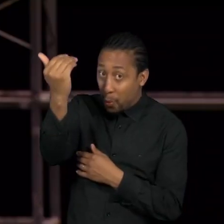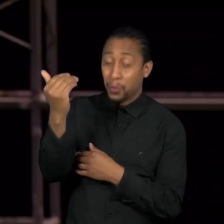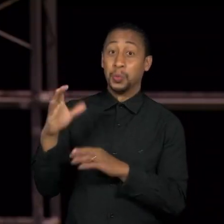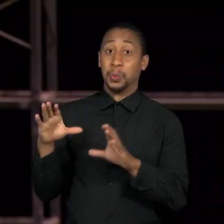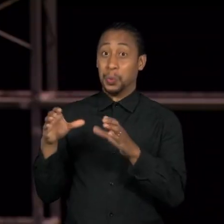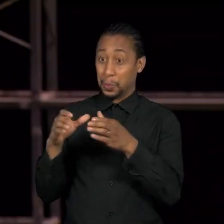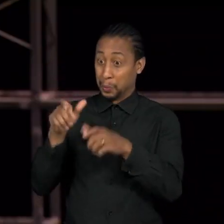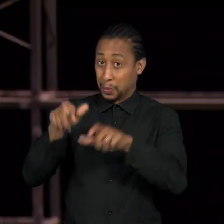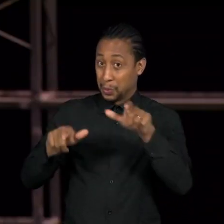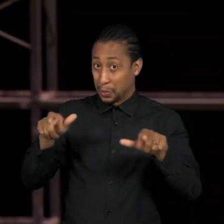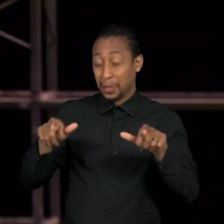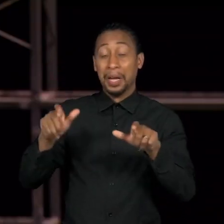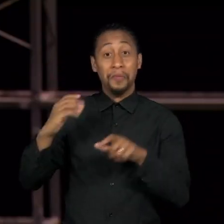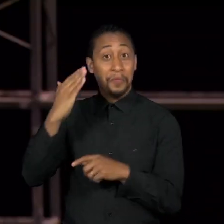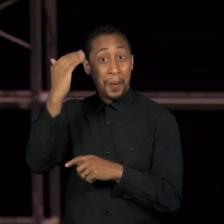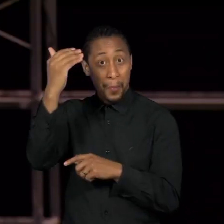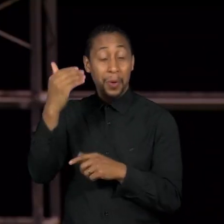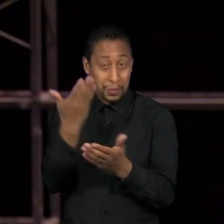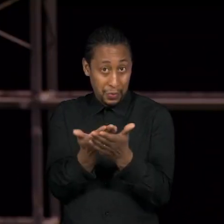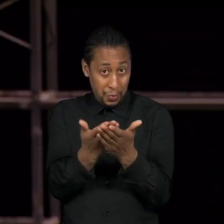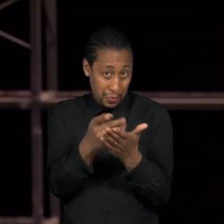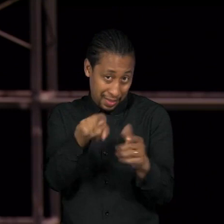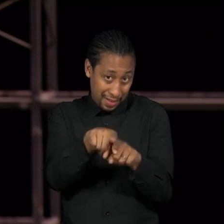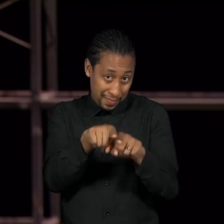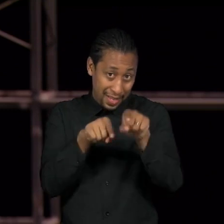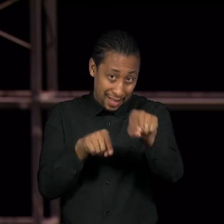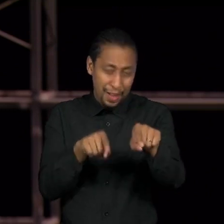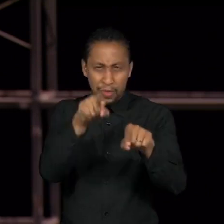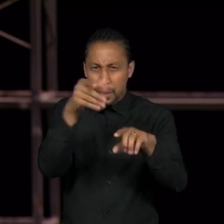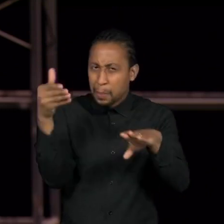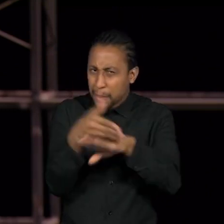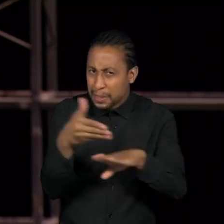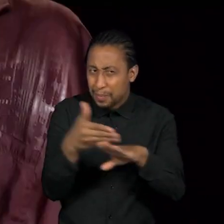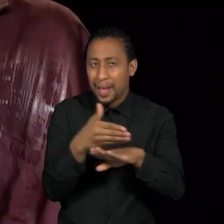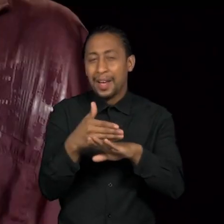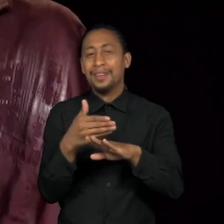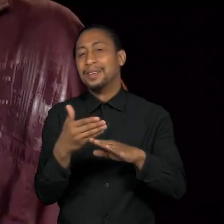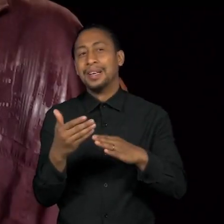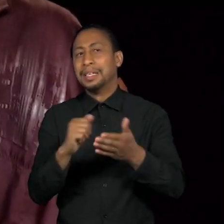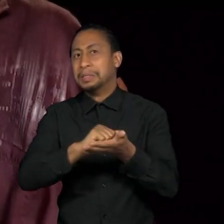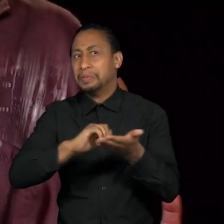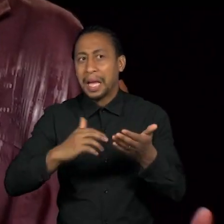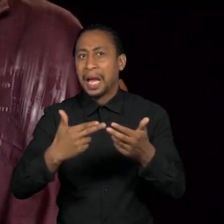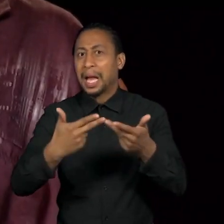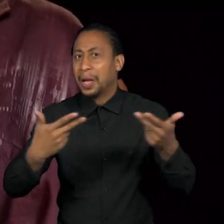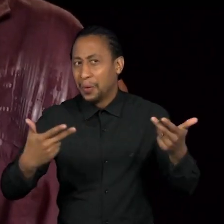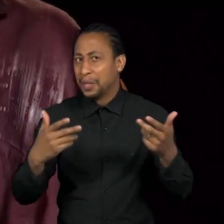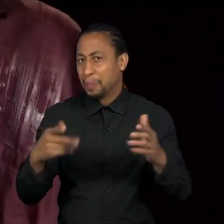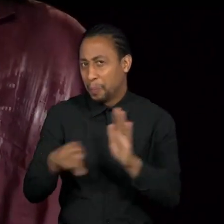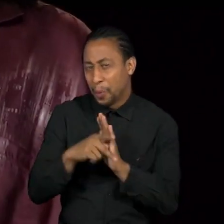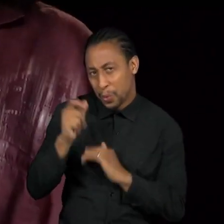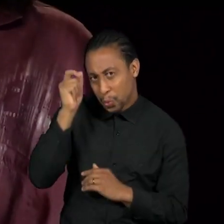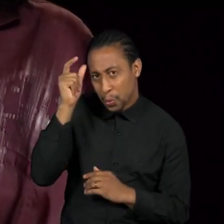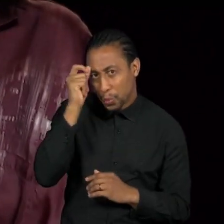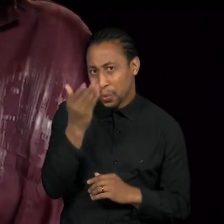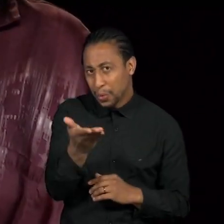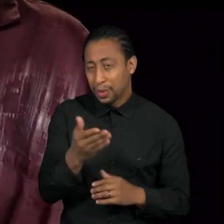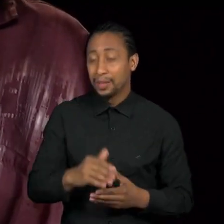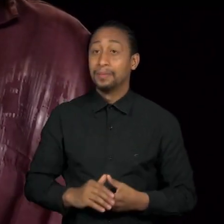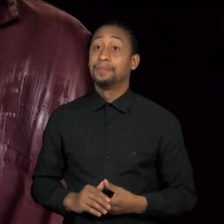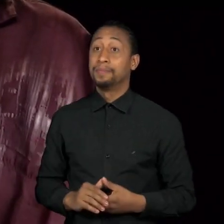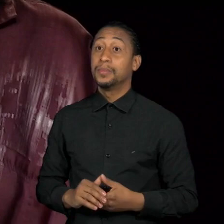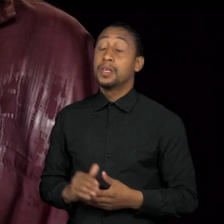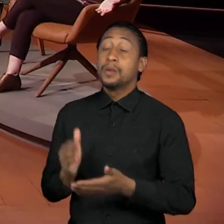envolvia também com os festivais e as atividades culturais que tinham lá no colégio? Olha, no Equipe eu comecei a minha